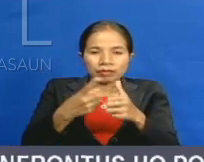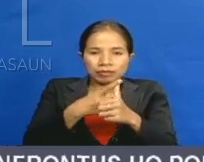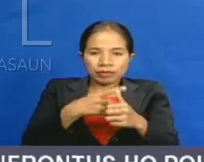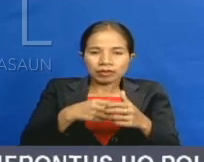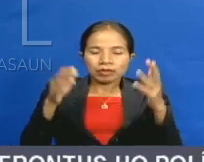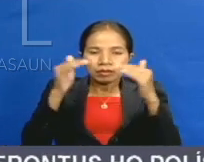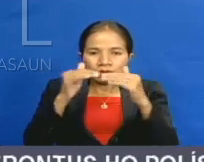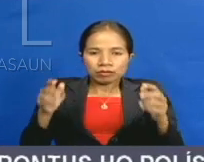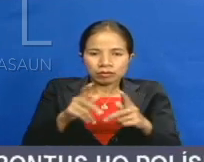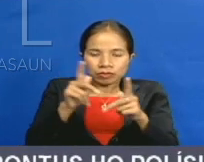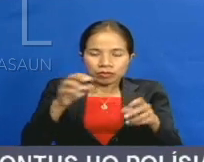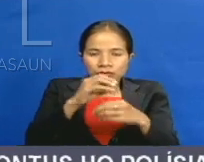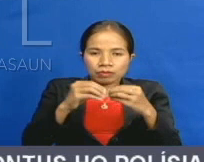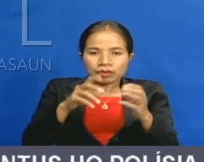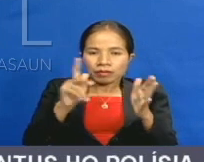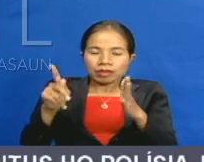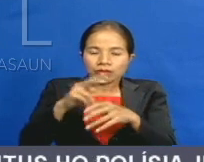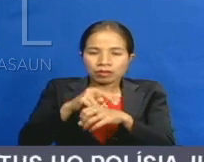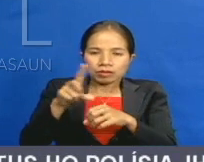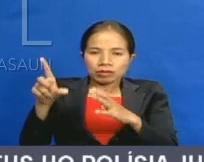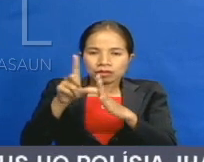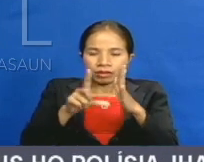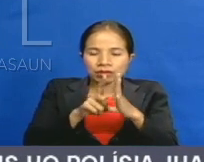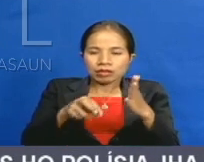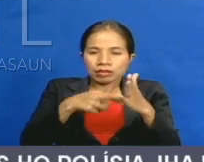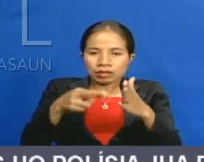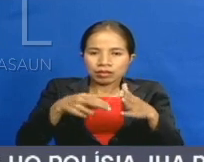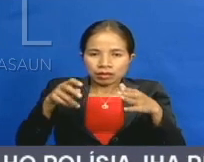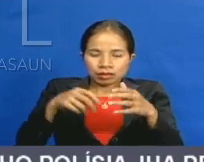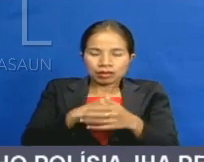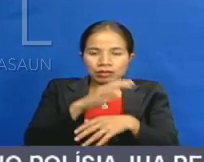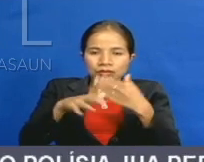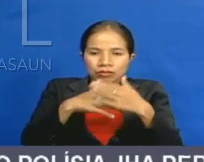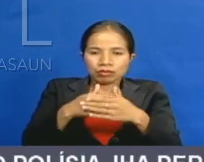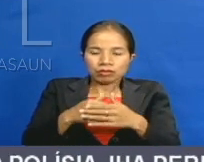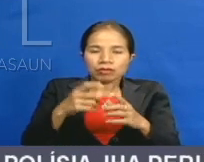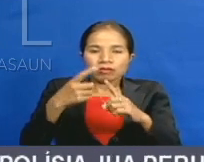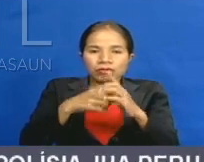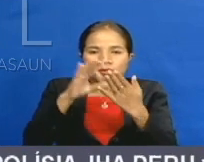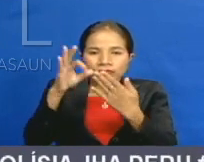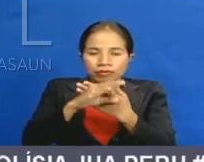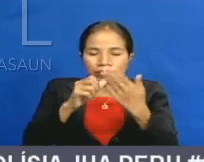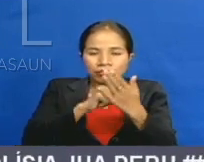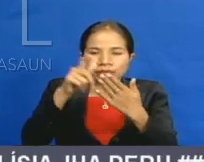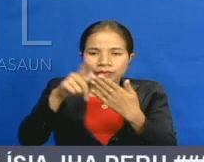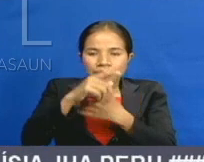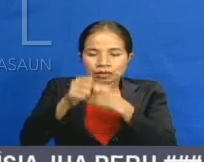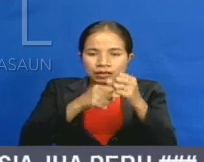pública. Conaba Plano Nacional Ordenamento Território, nebe se ahu ia fulan fevereiro to abril tinang